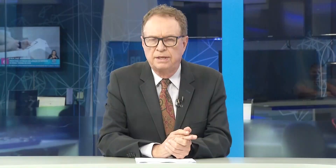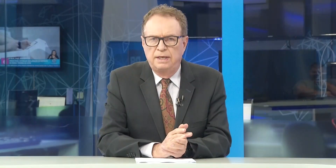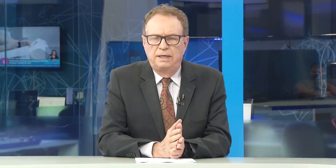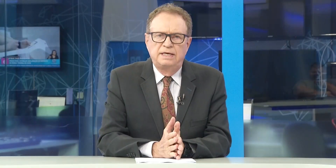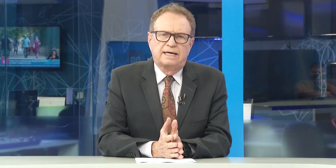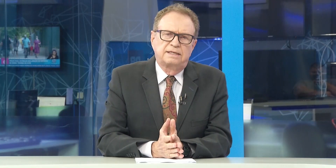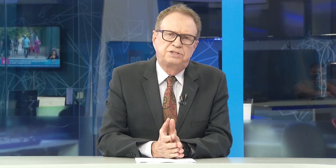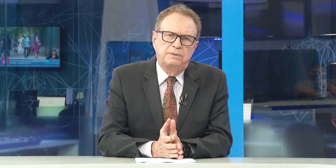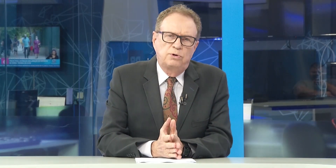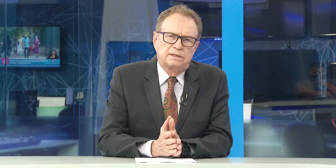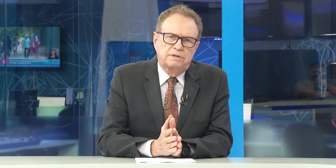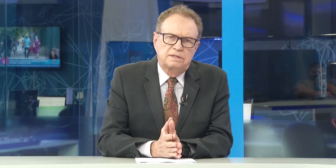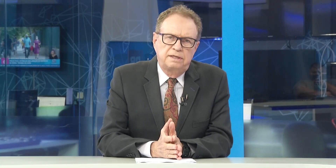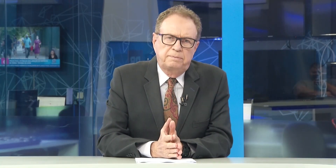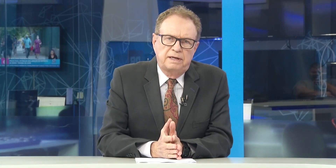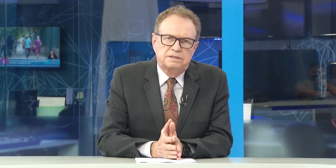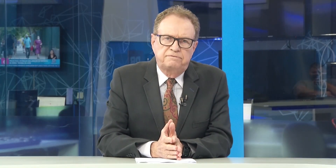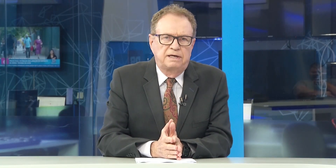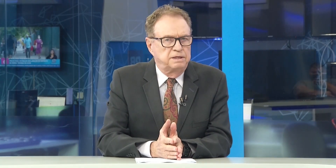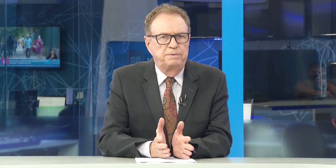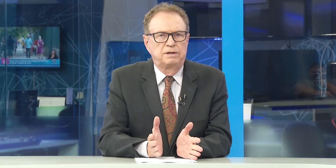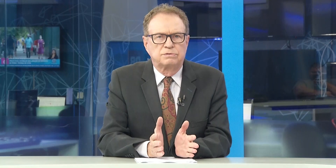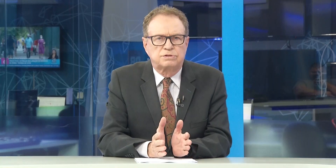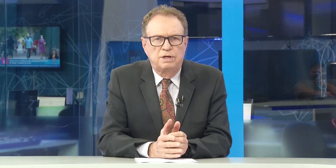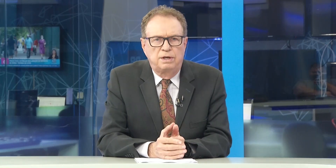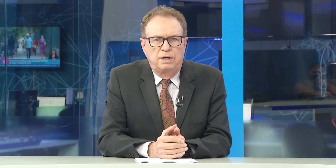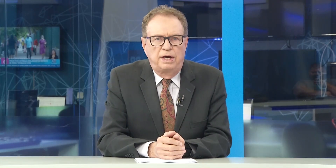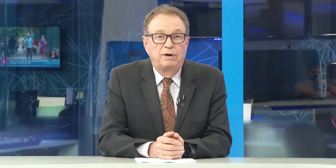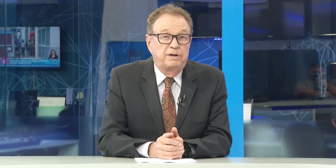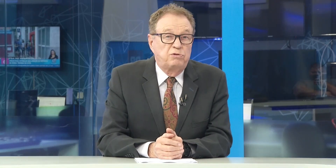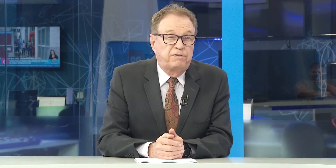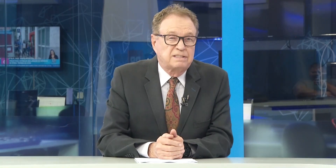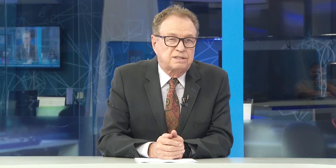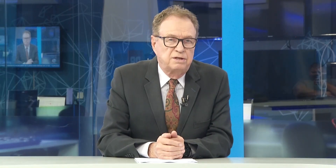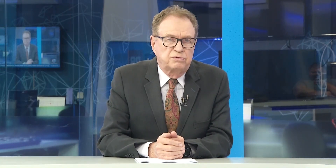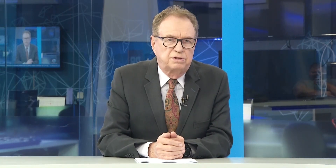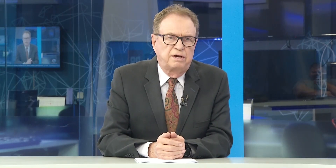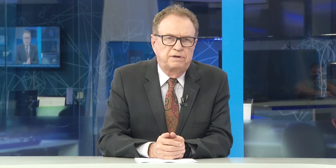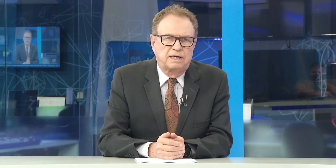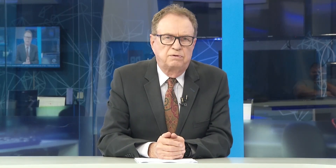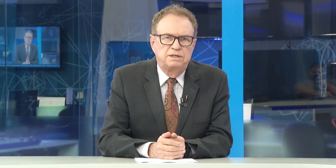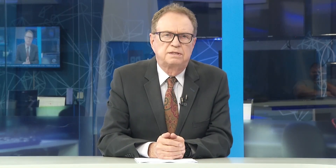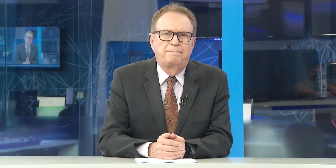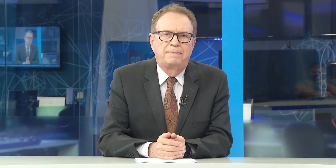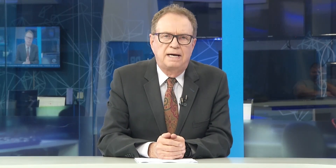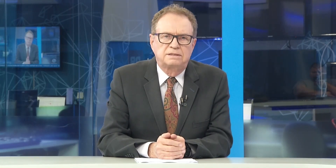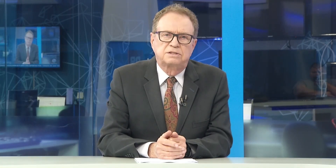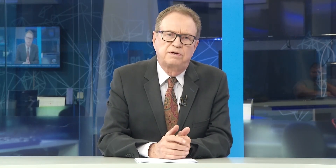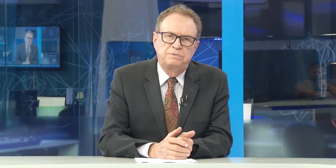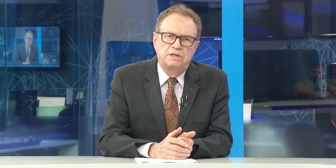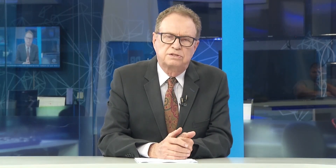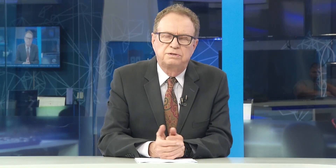no Brasil e a cada dia moedas e parece valer menos é o efeito inflação que tenha acertado ainda